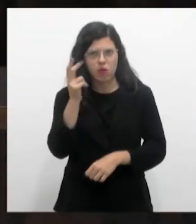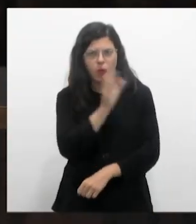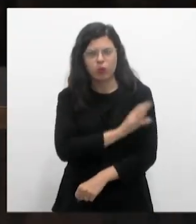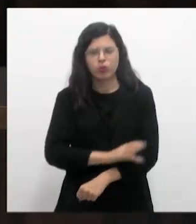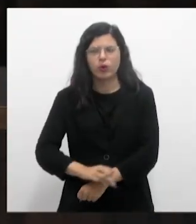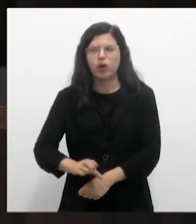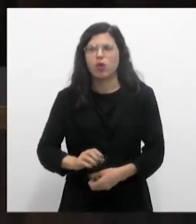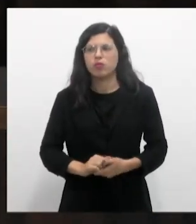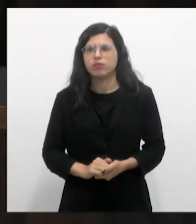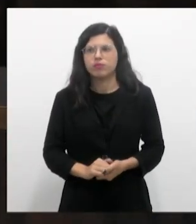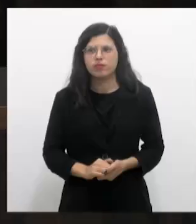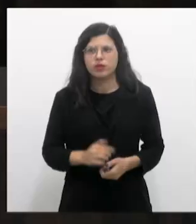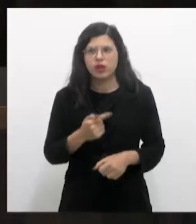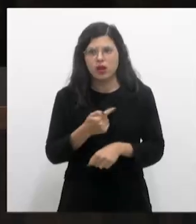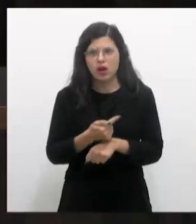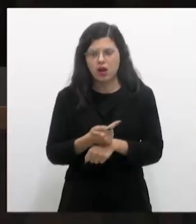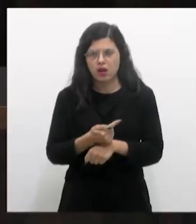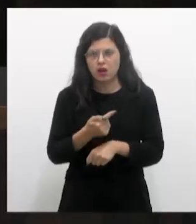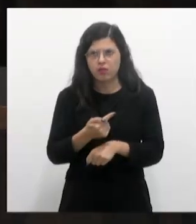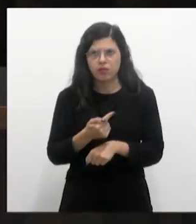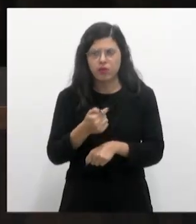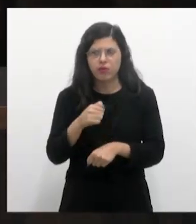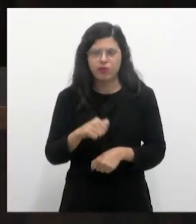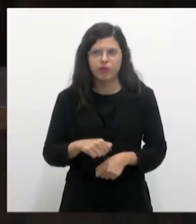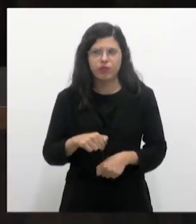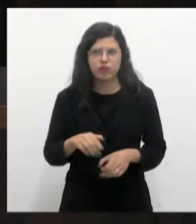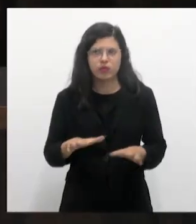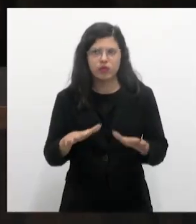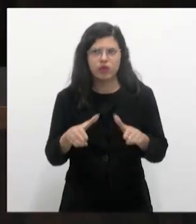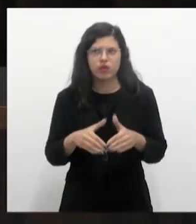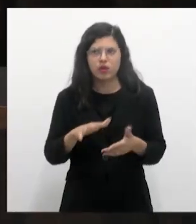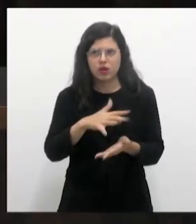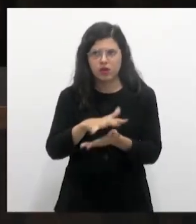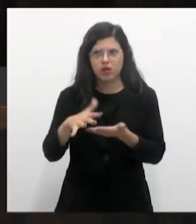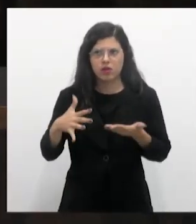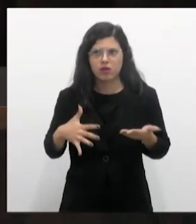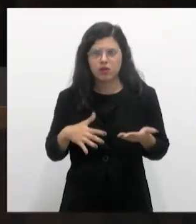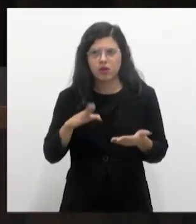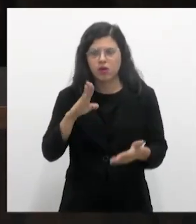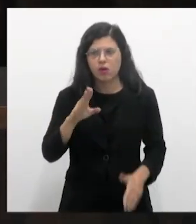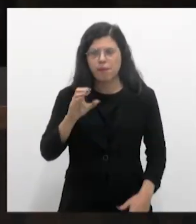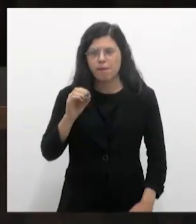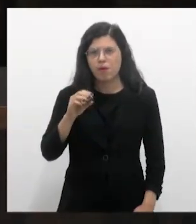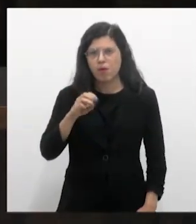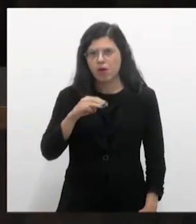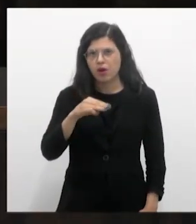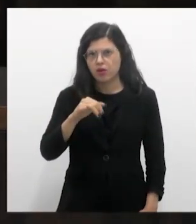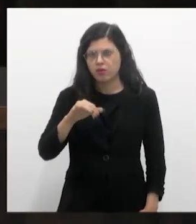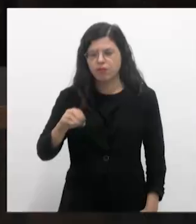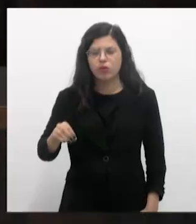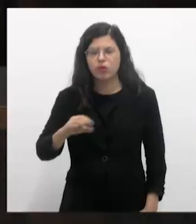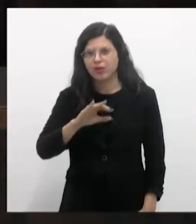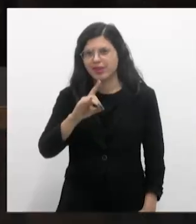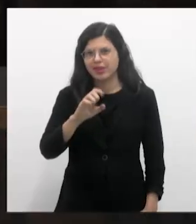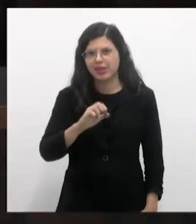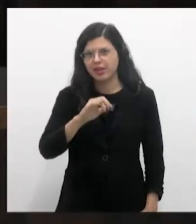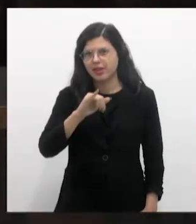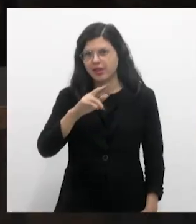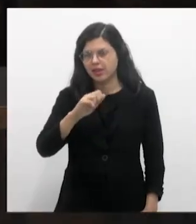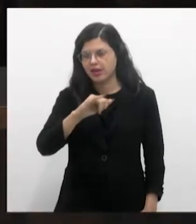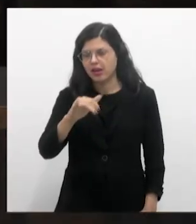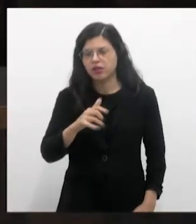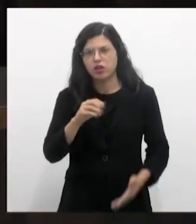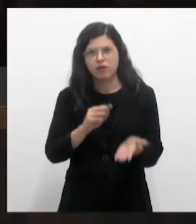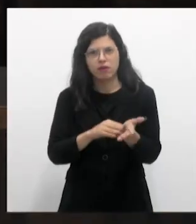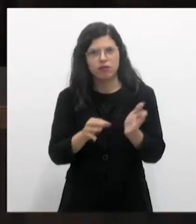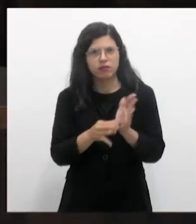cultural o Grêmio Recreativo Bloco Carnavalesco Boêmios de Irajá, pendendo de pareceres das comissões de Constituição e